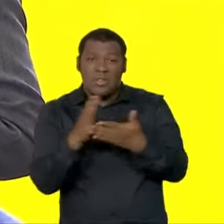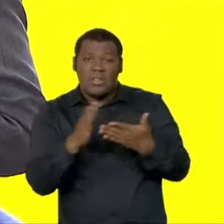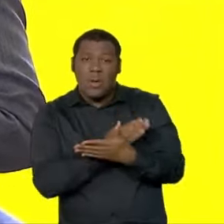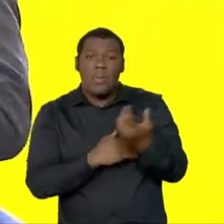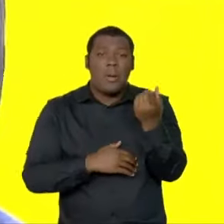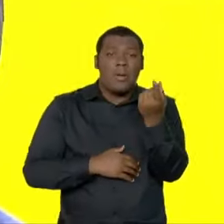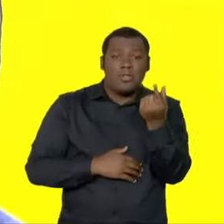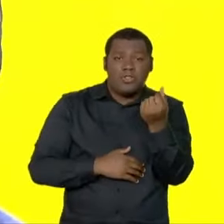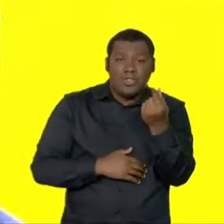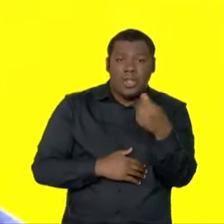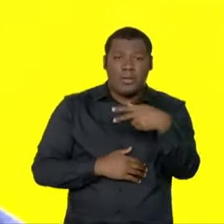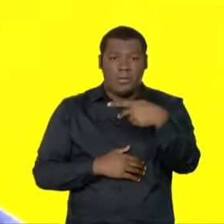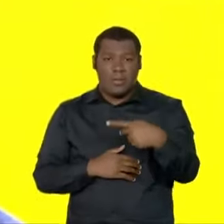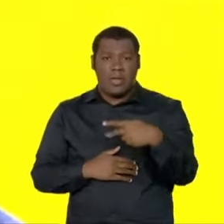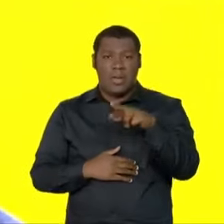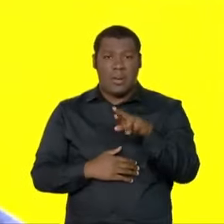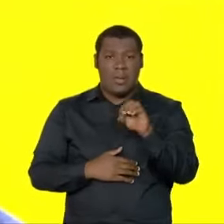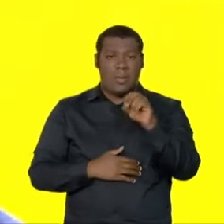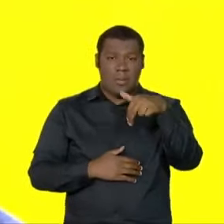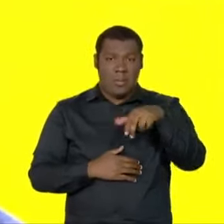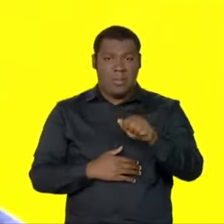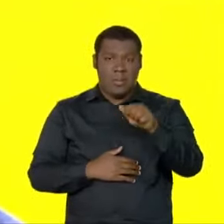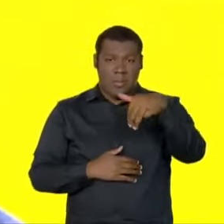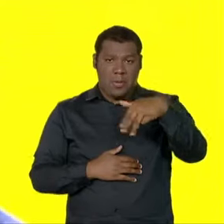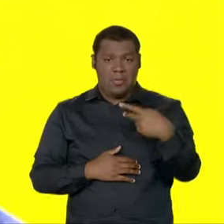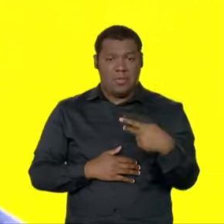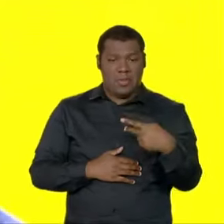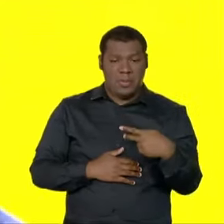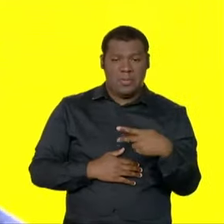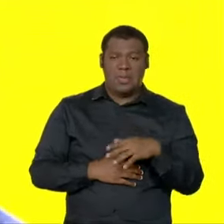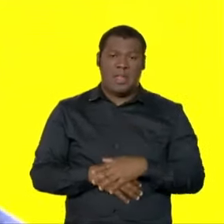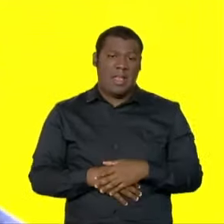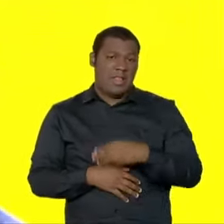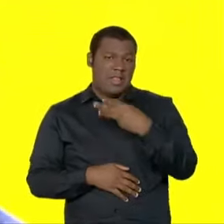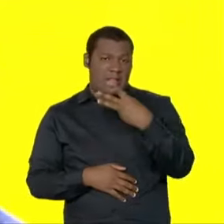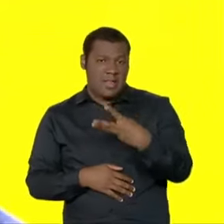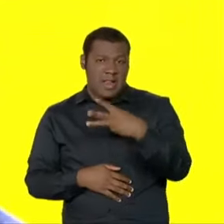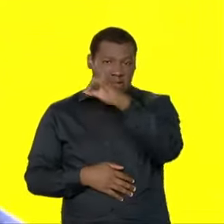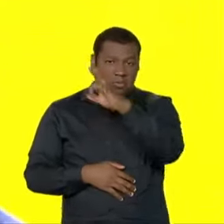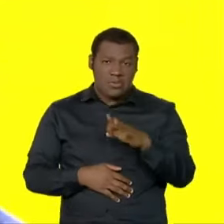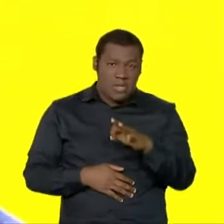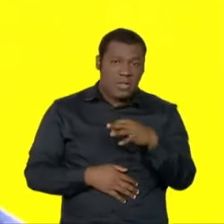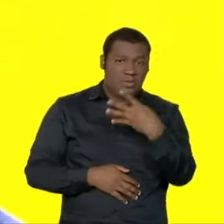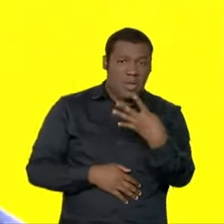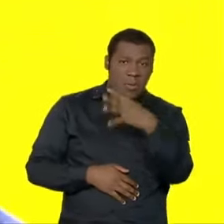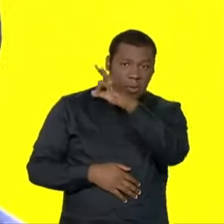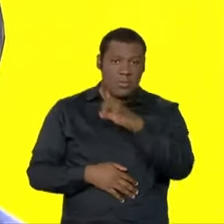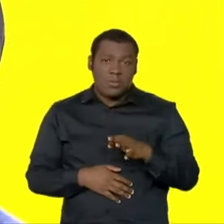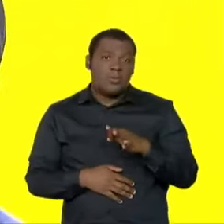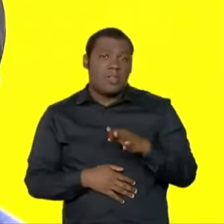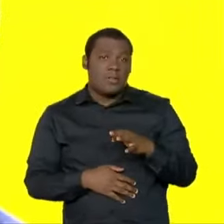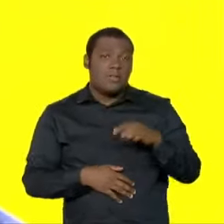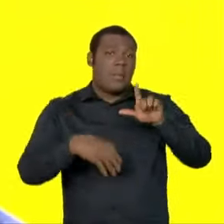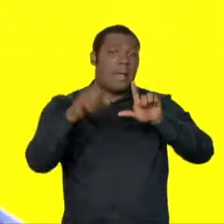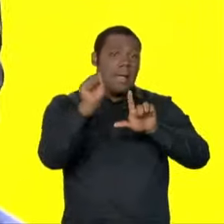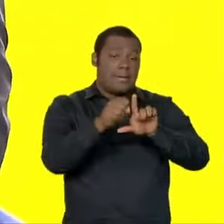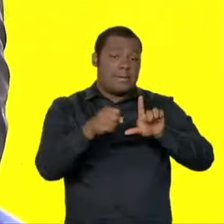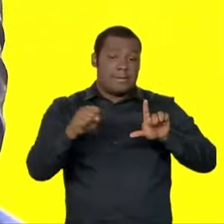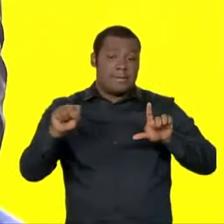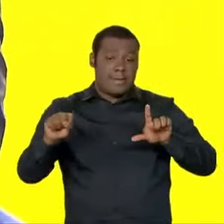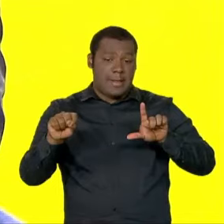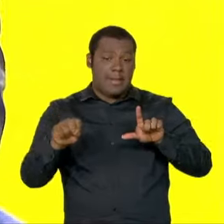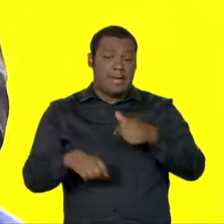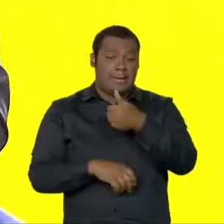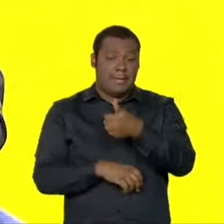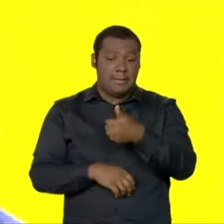pandemia, incentivado, porque o Pronamp era 3, 4% mais a Selic. Só que a Selic foi parar em 13% e as pessoas se